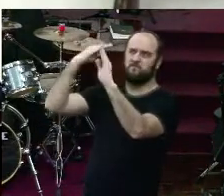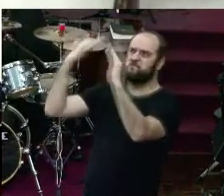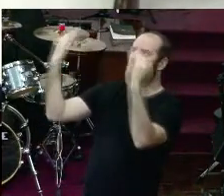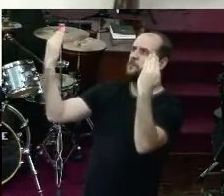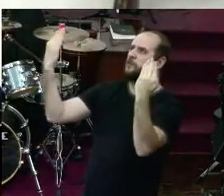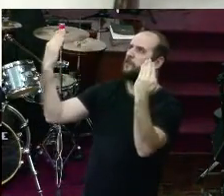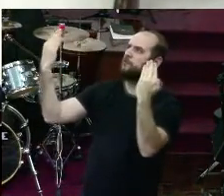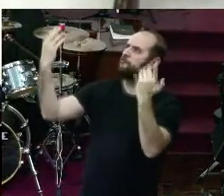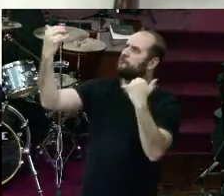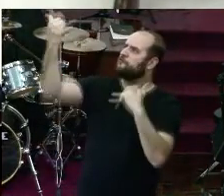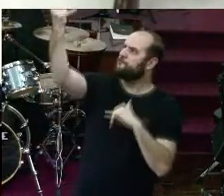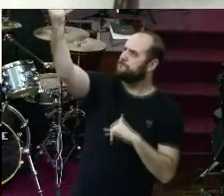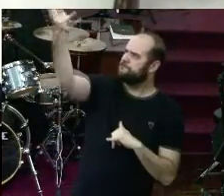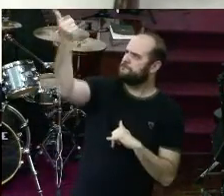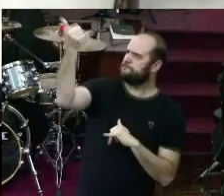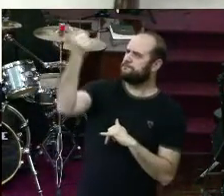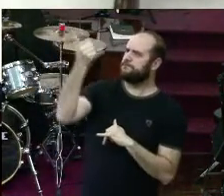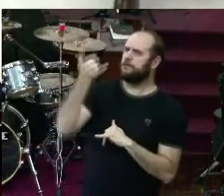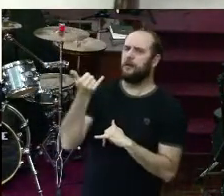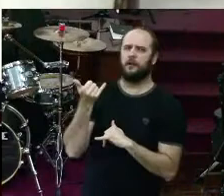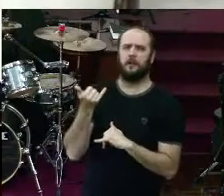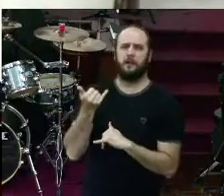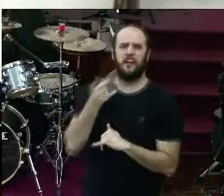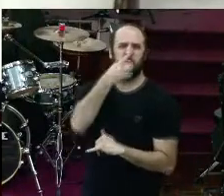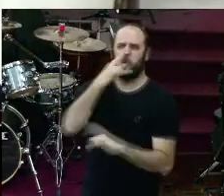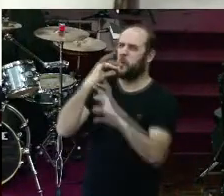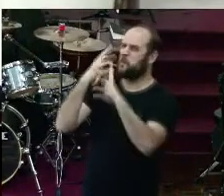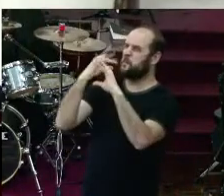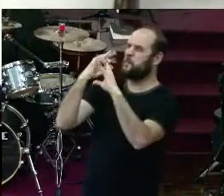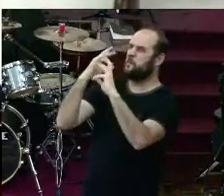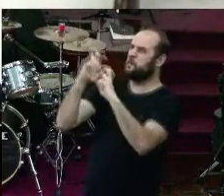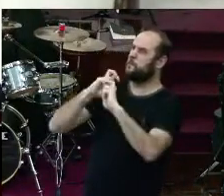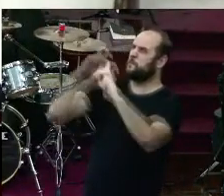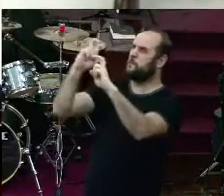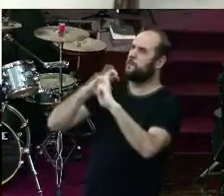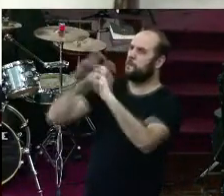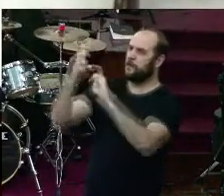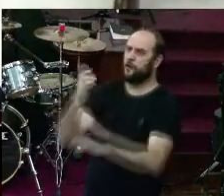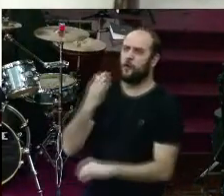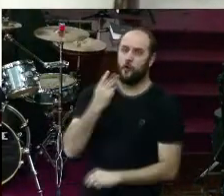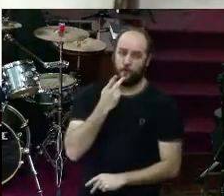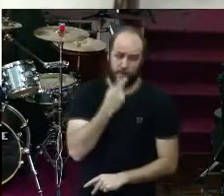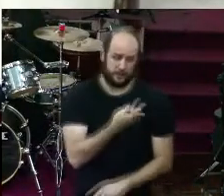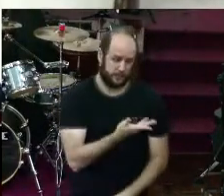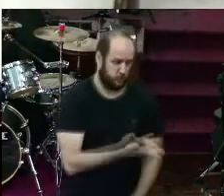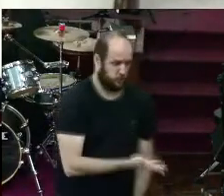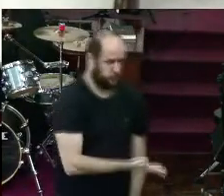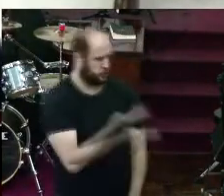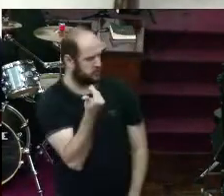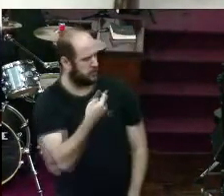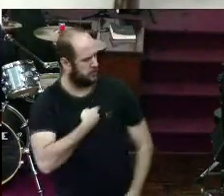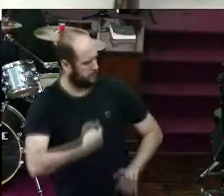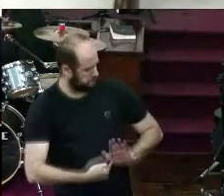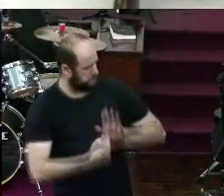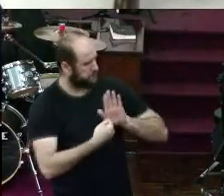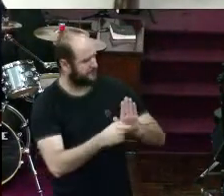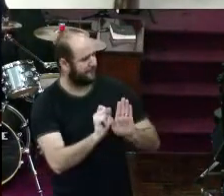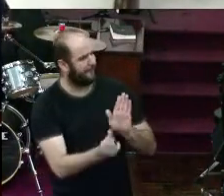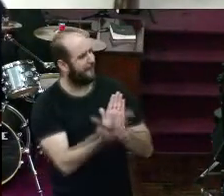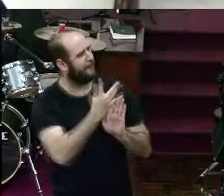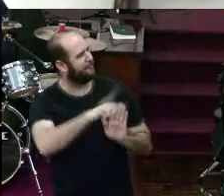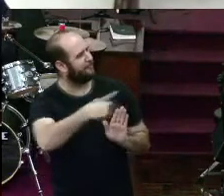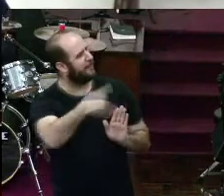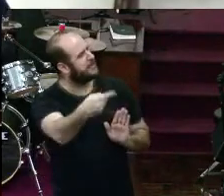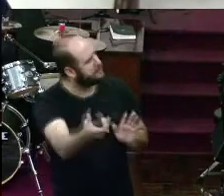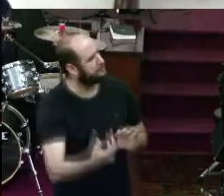voz que ouvi, como de trombeta ao falar comigo, dizendo: sobe para aqui, e te mostrarei o que deve acontecer depois dessas